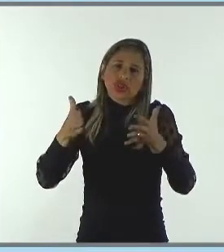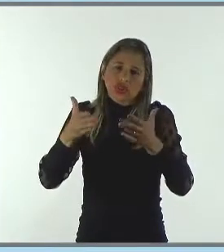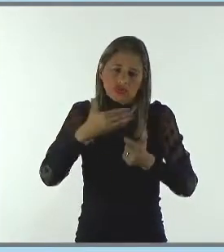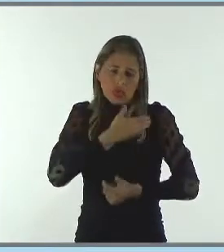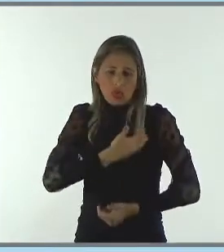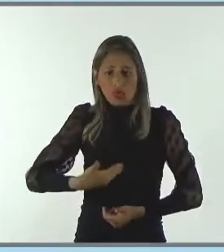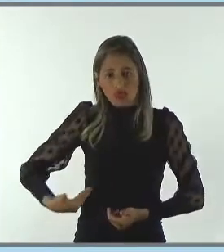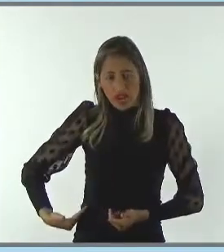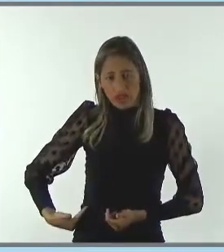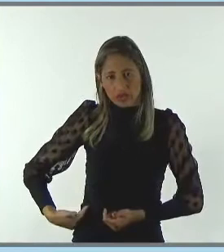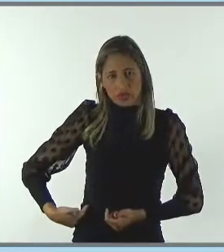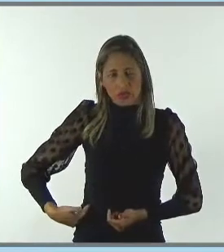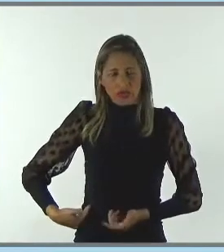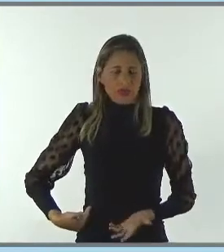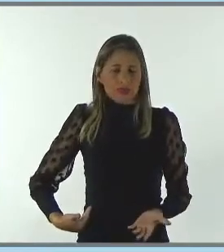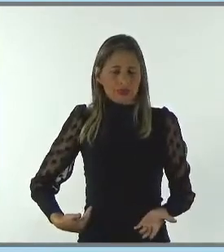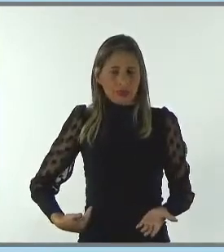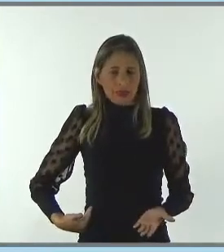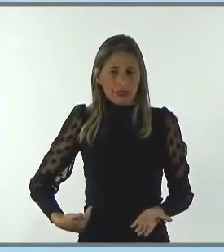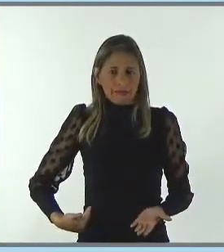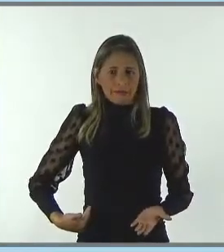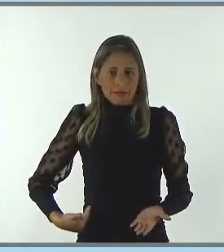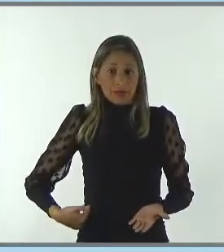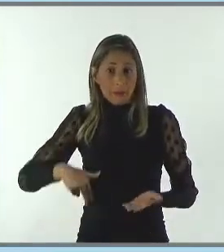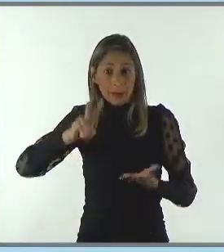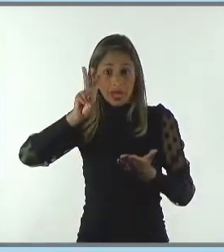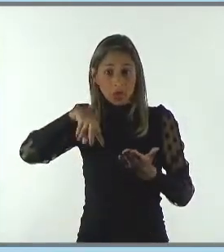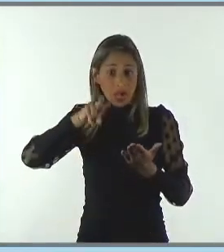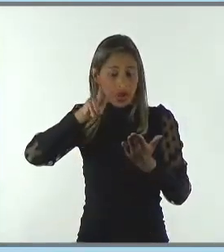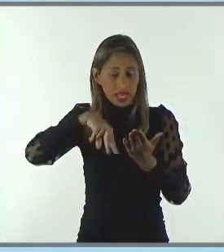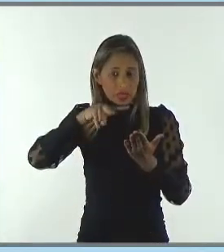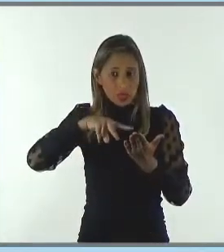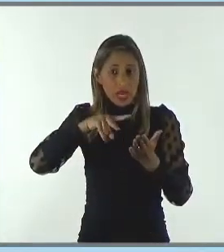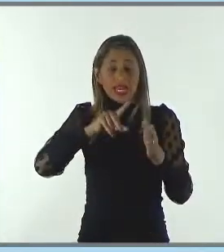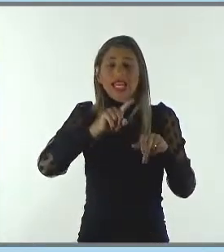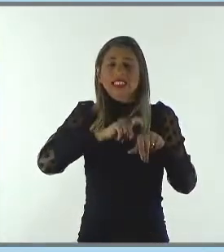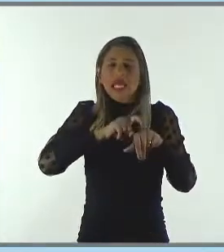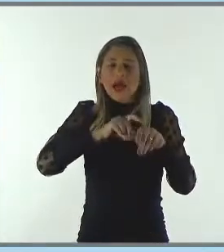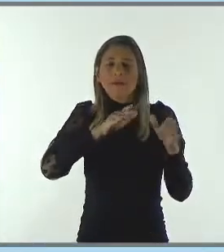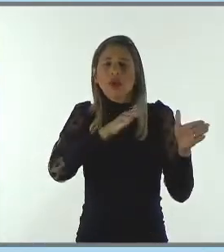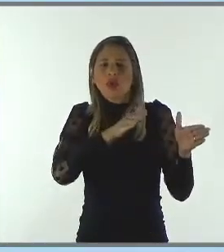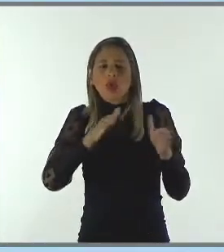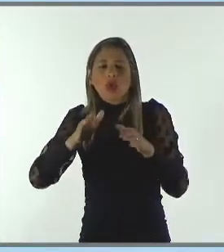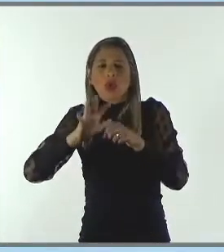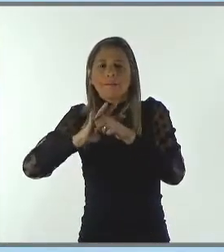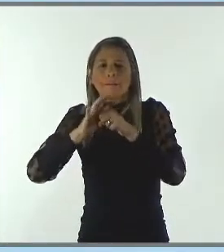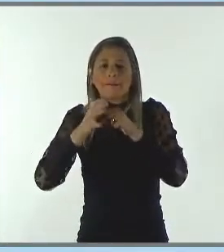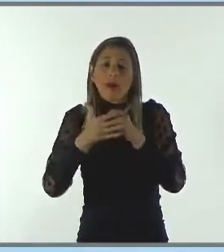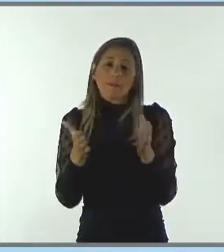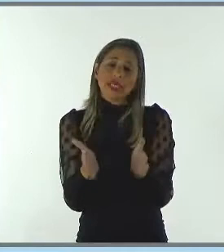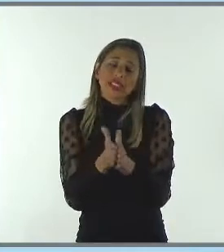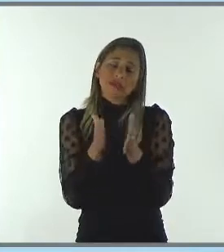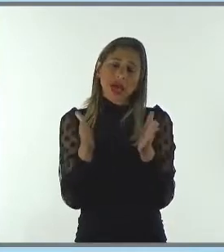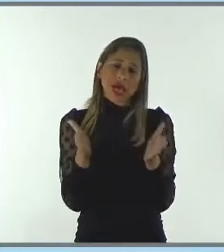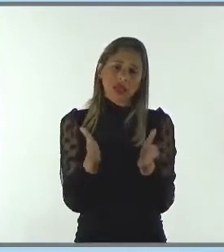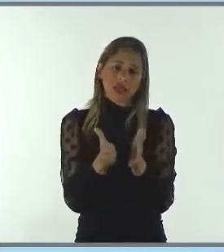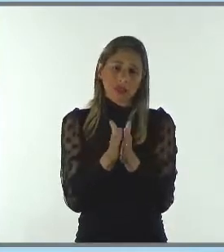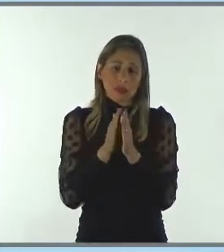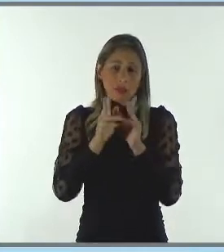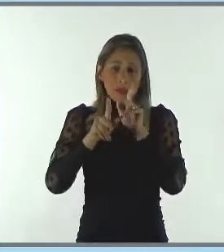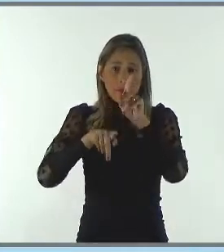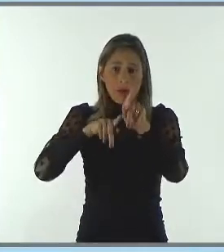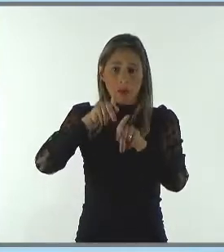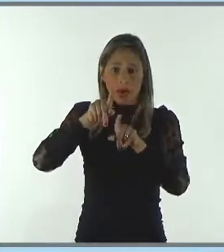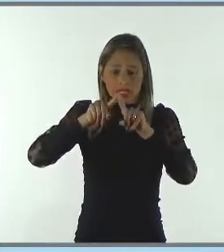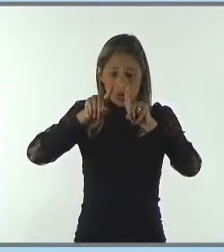públicas de leitura e de formação do leitor, mais o período da pandemia, consequente empobrecimento da população, nós temos um